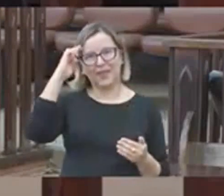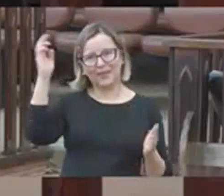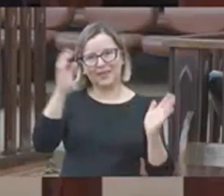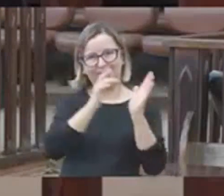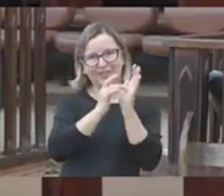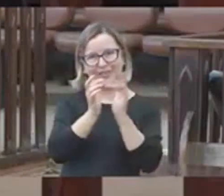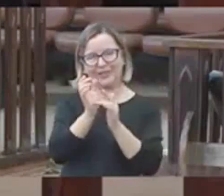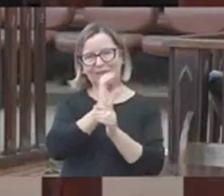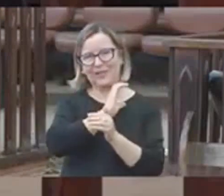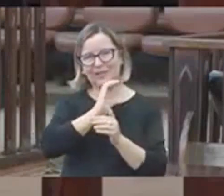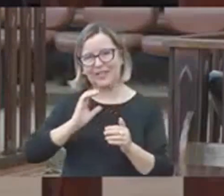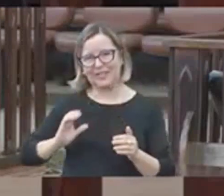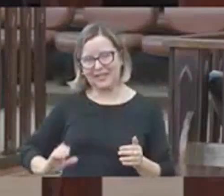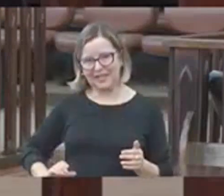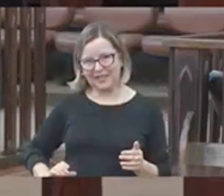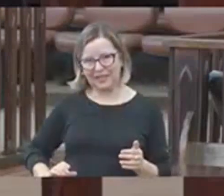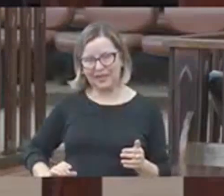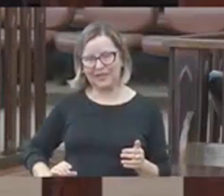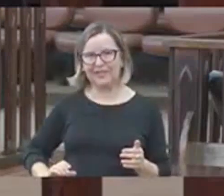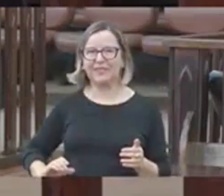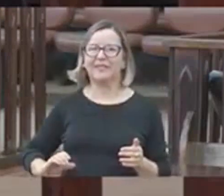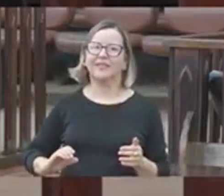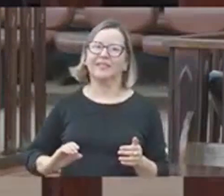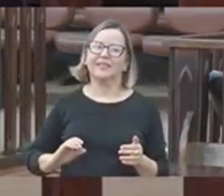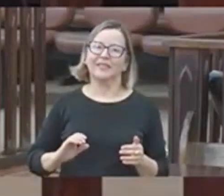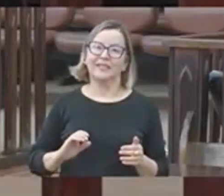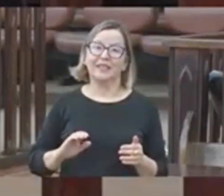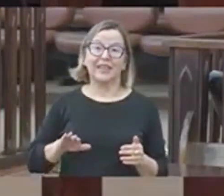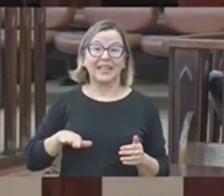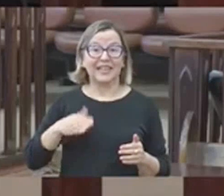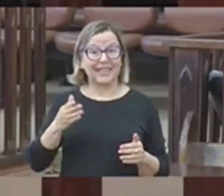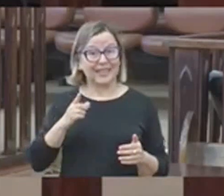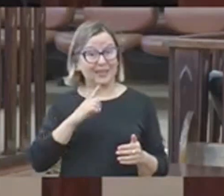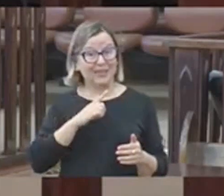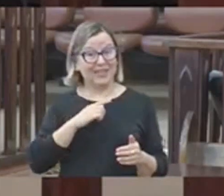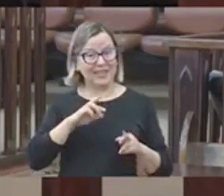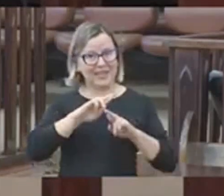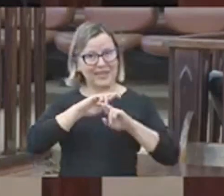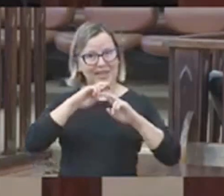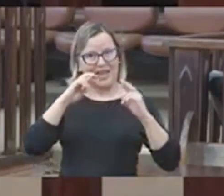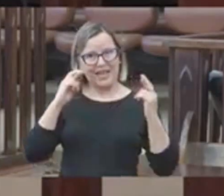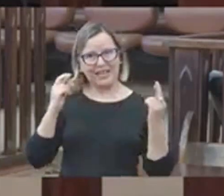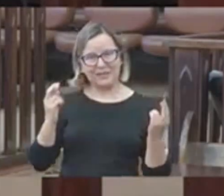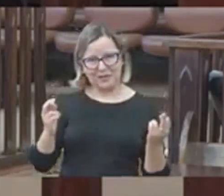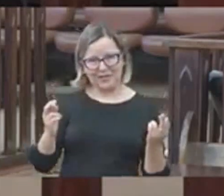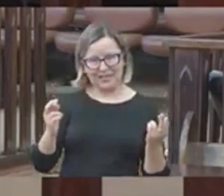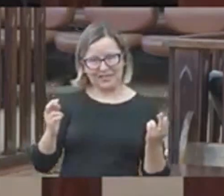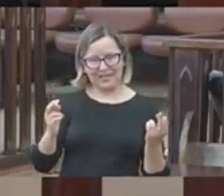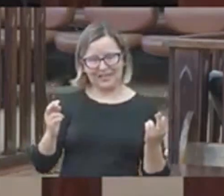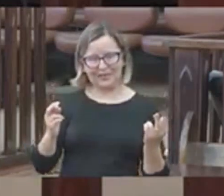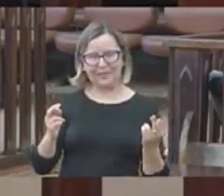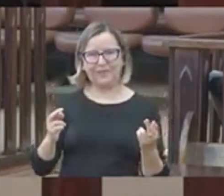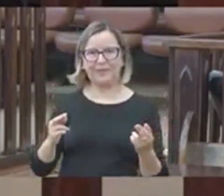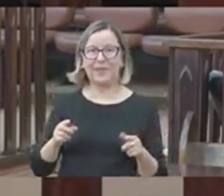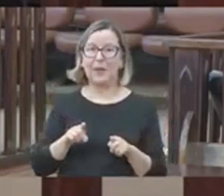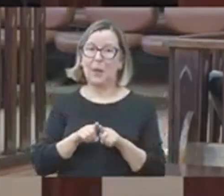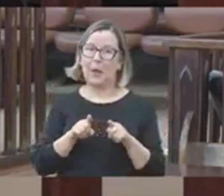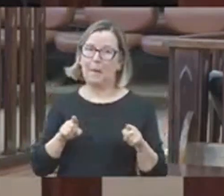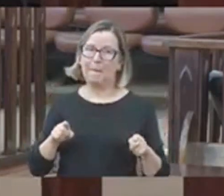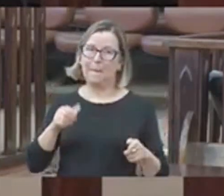ao porto seguro. Da mesma maneira, a esposa e os filhos precisam